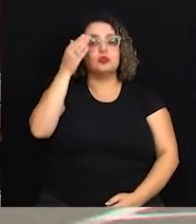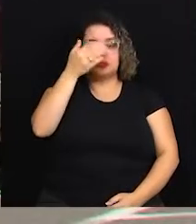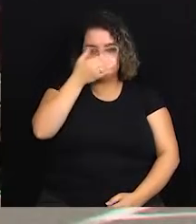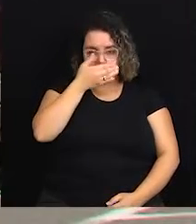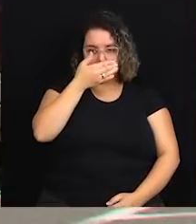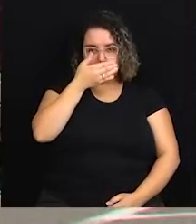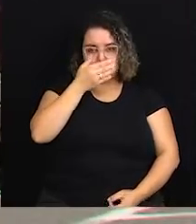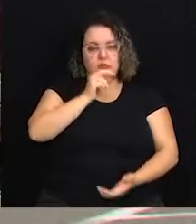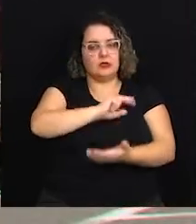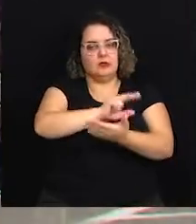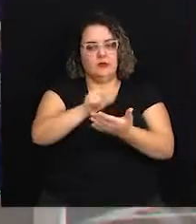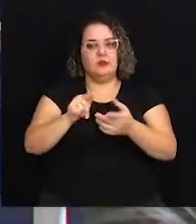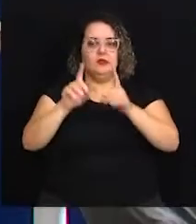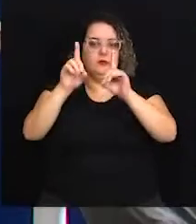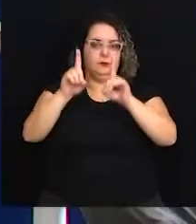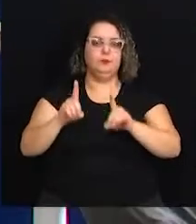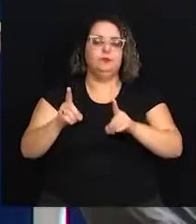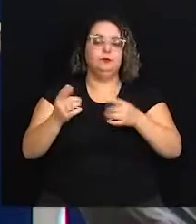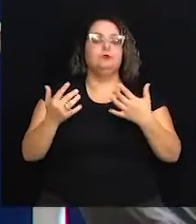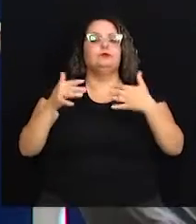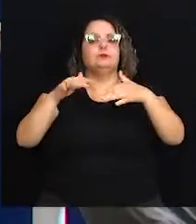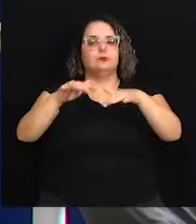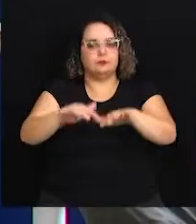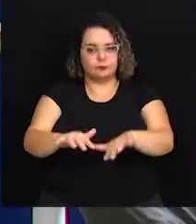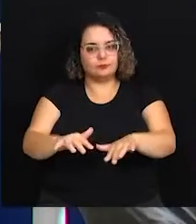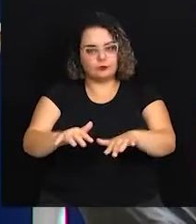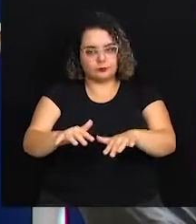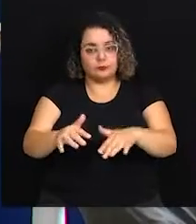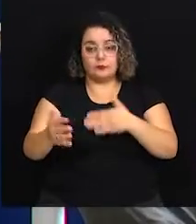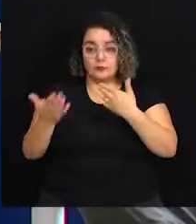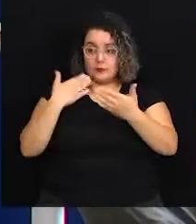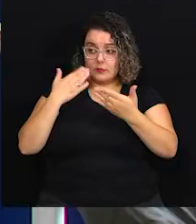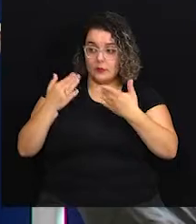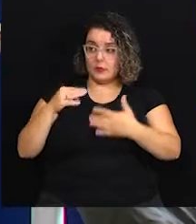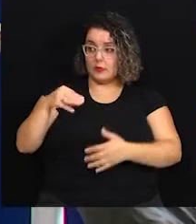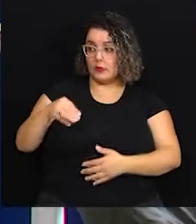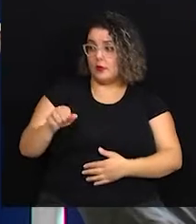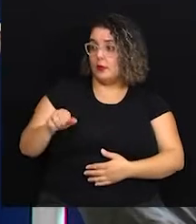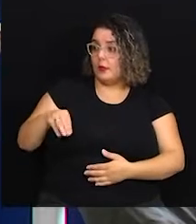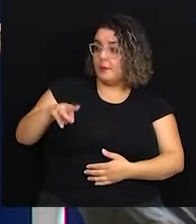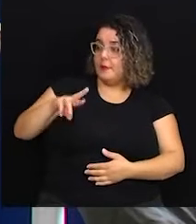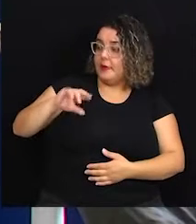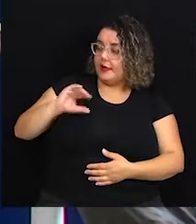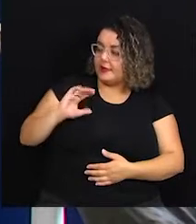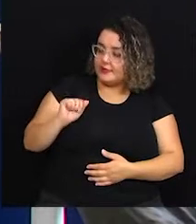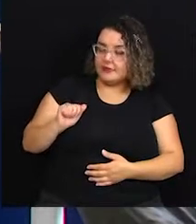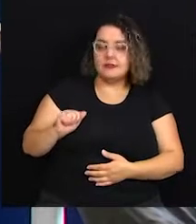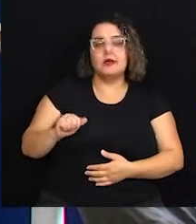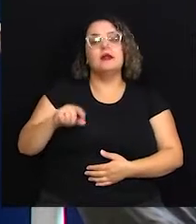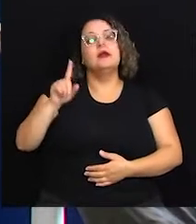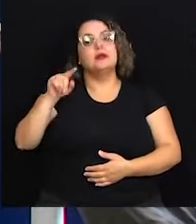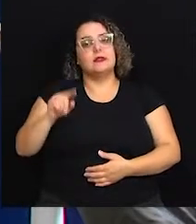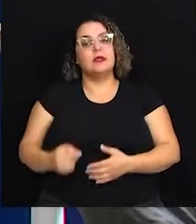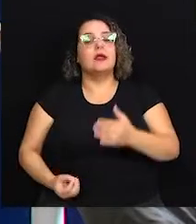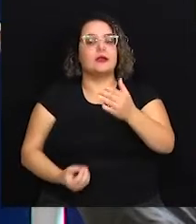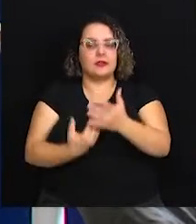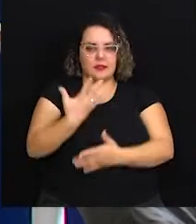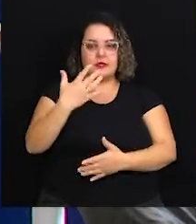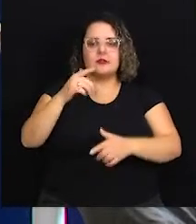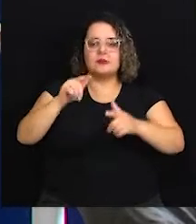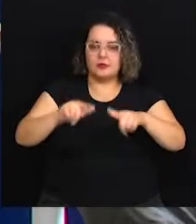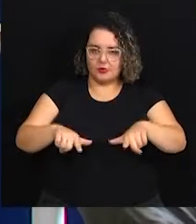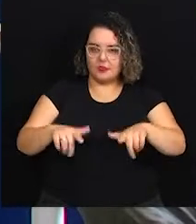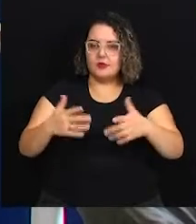e Múltiplo Deficiente. Quem vai conversar com a gente hoje é a Márcia Helena Ramos, que é fundadora aqui do